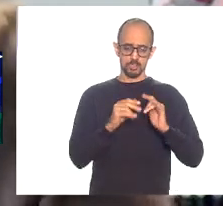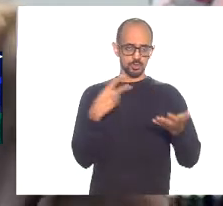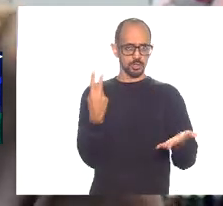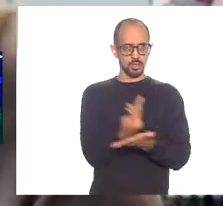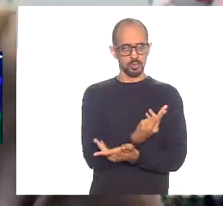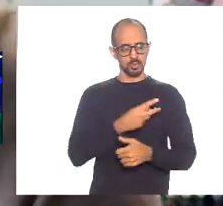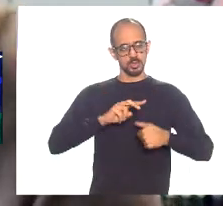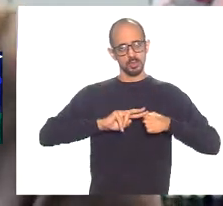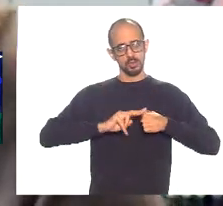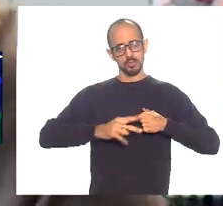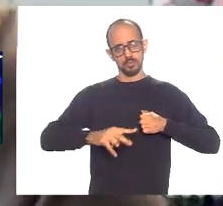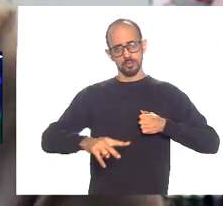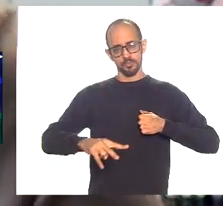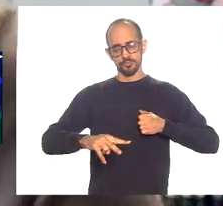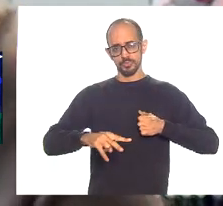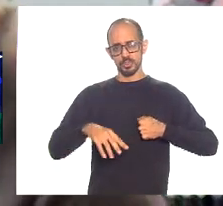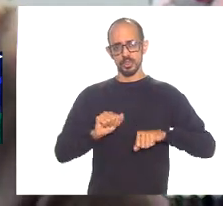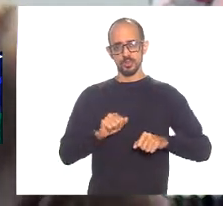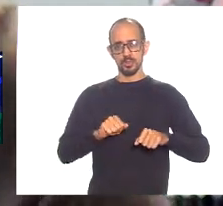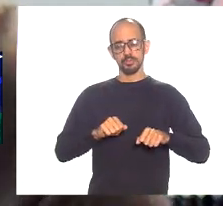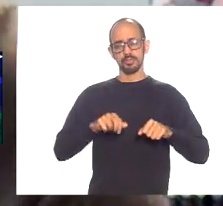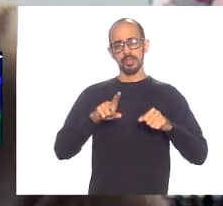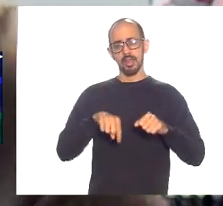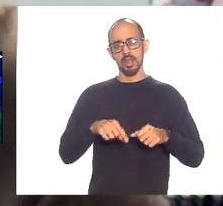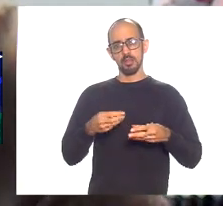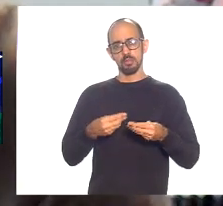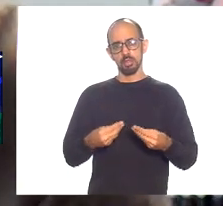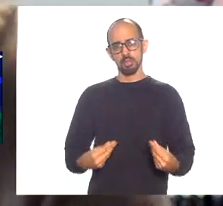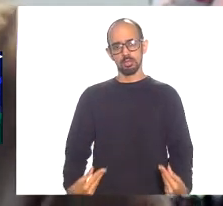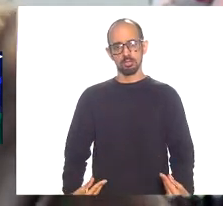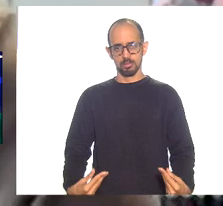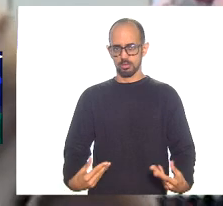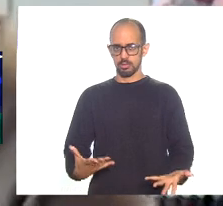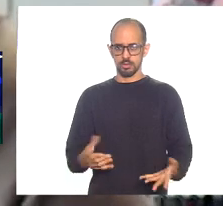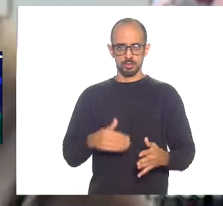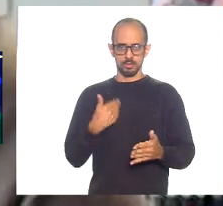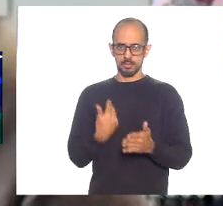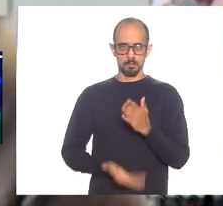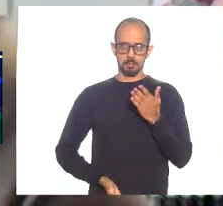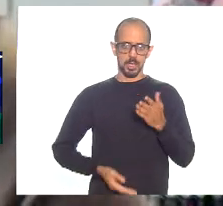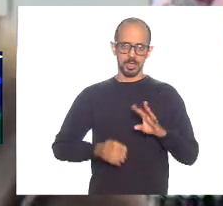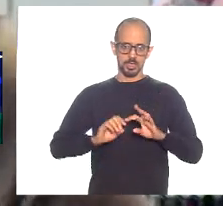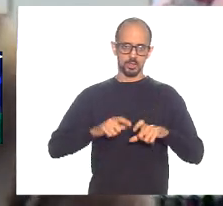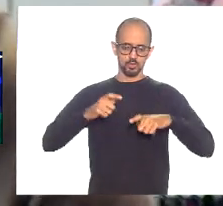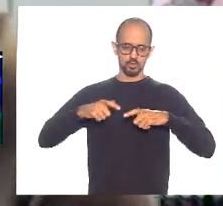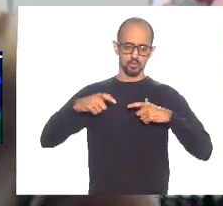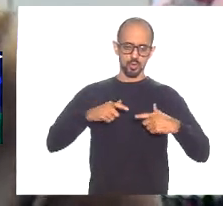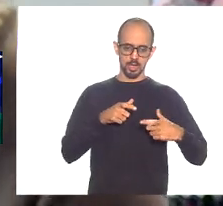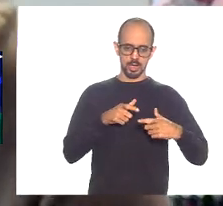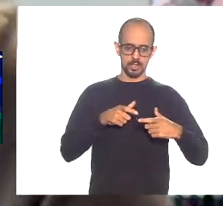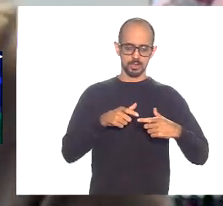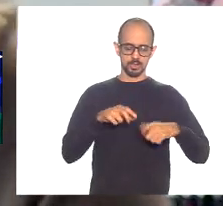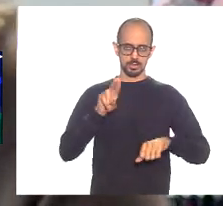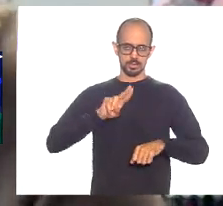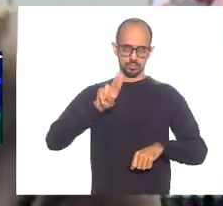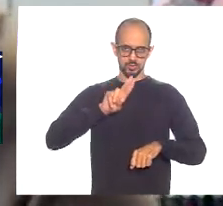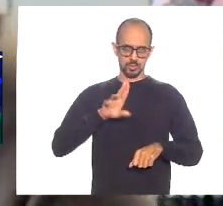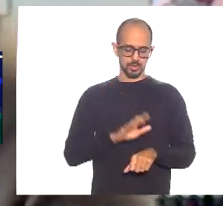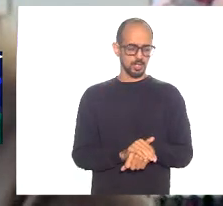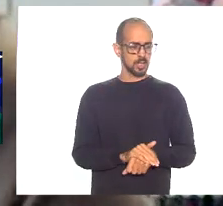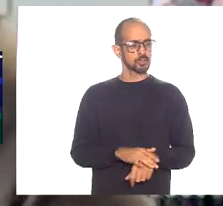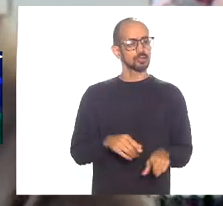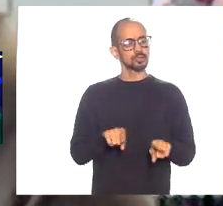não é um acelerado processo de deteriorização física nos Espaços dessas universidades inclusive